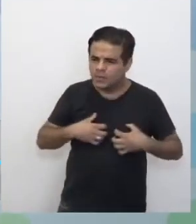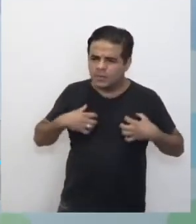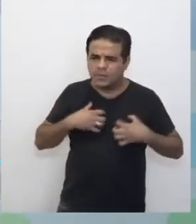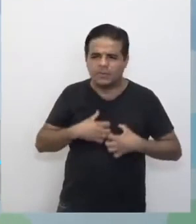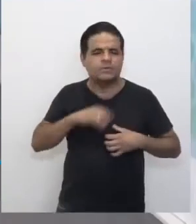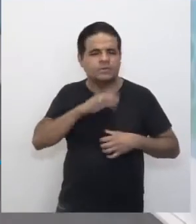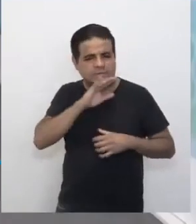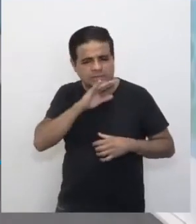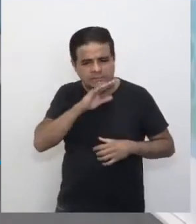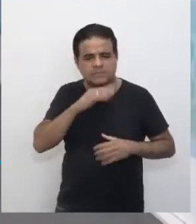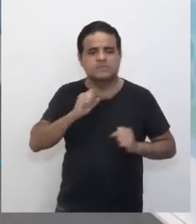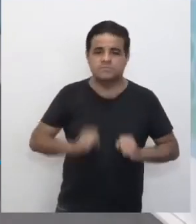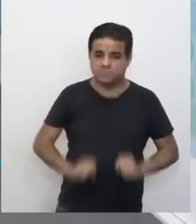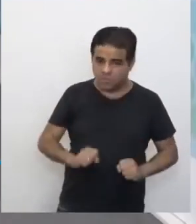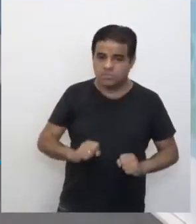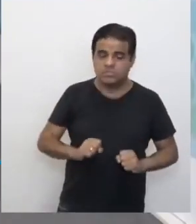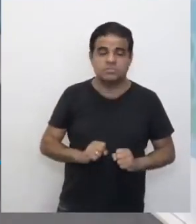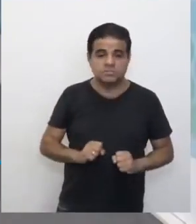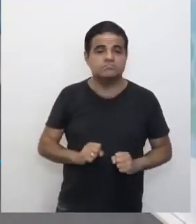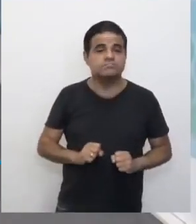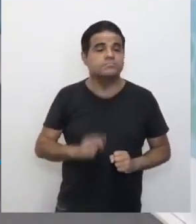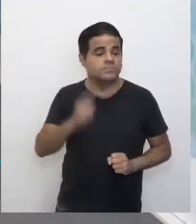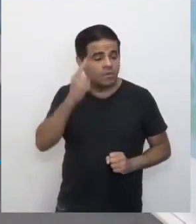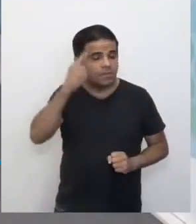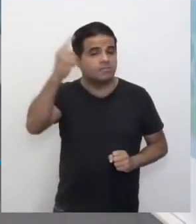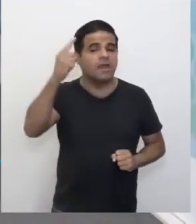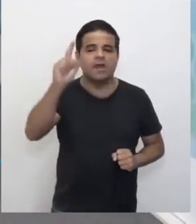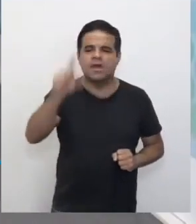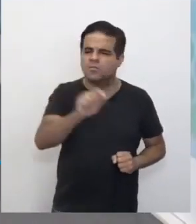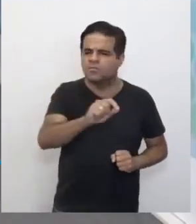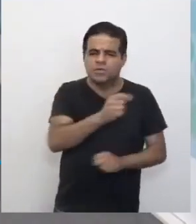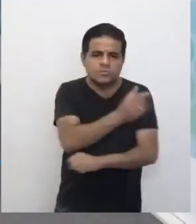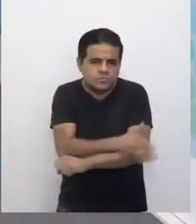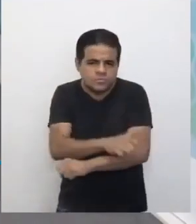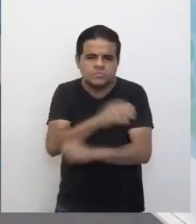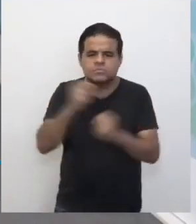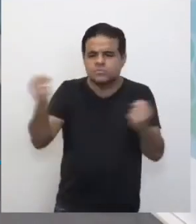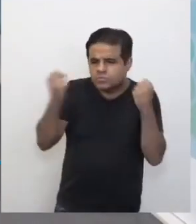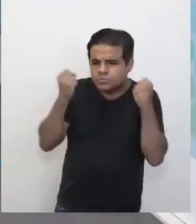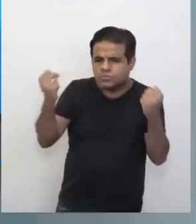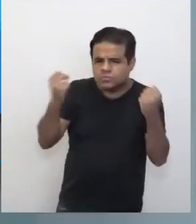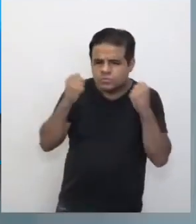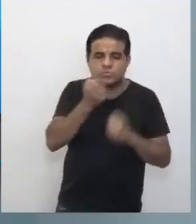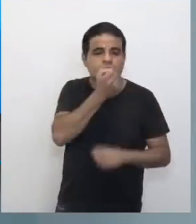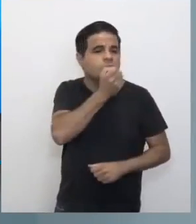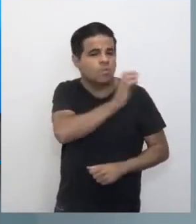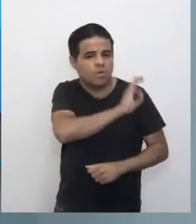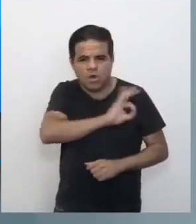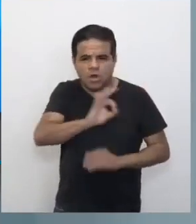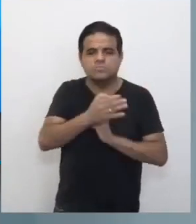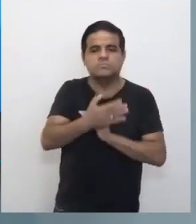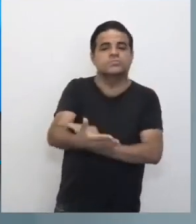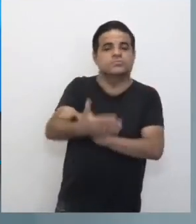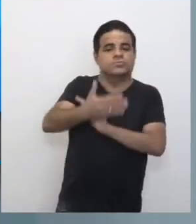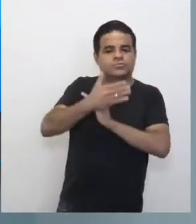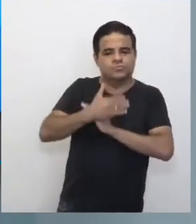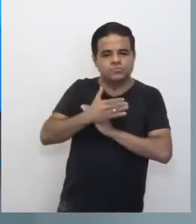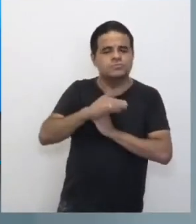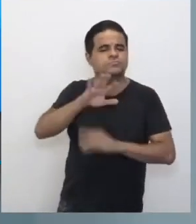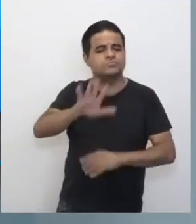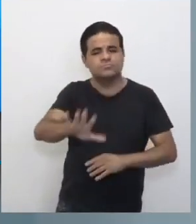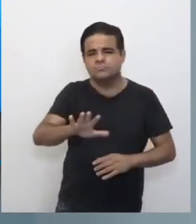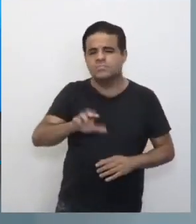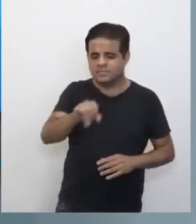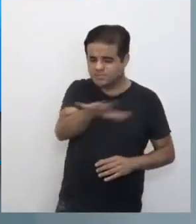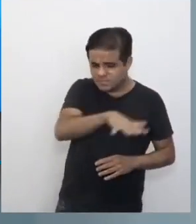isso. Entendeu? Então, a ideia é, o exercício físico é benéfico, né? Mas ao fazer isso